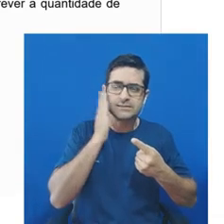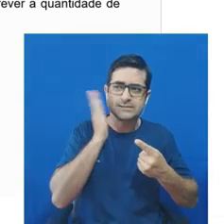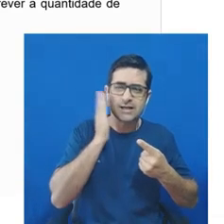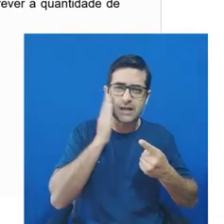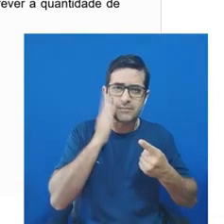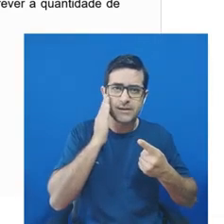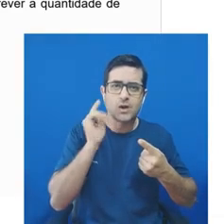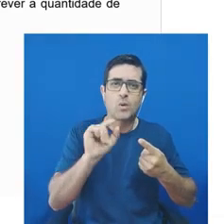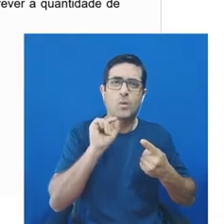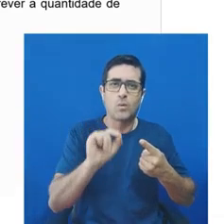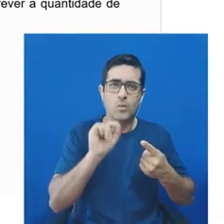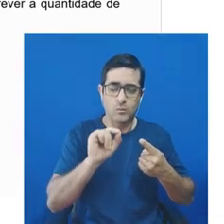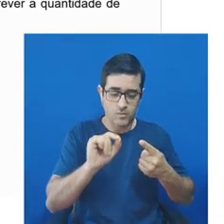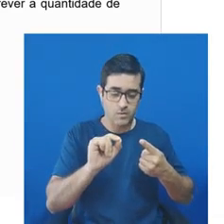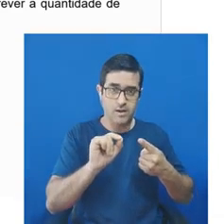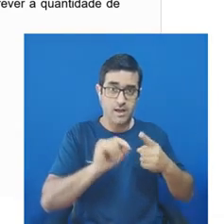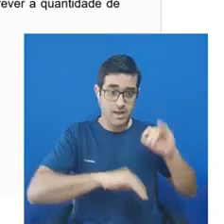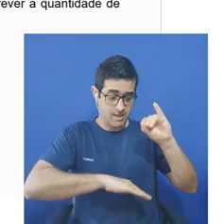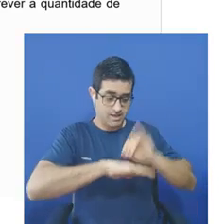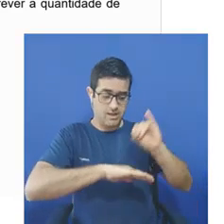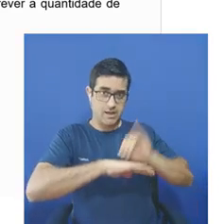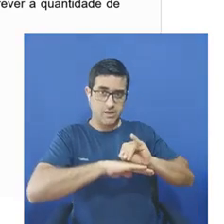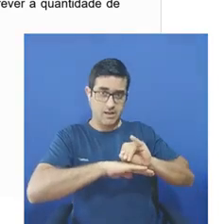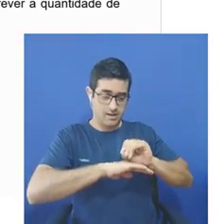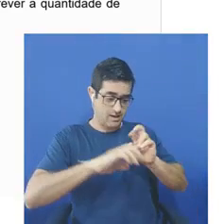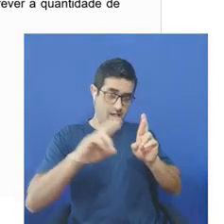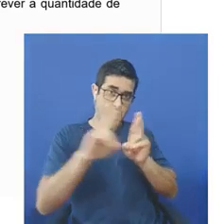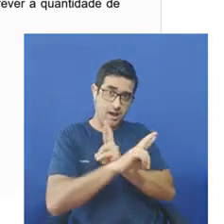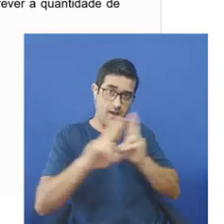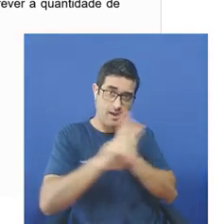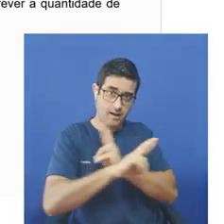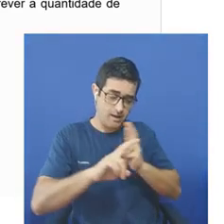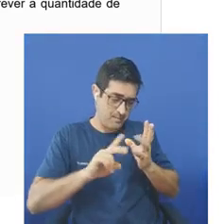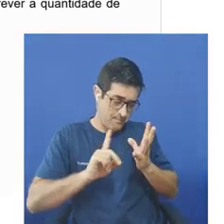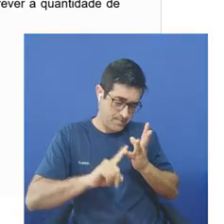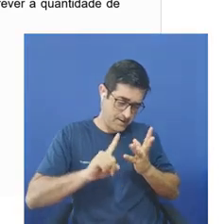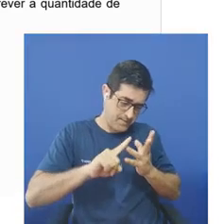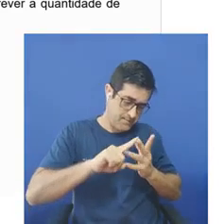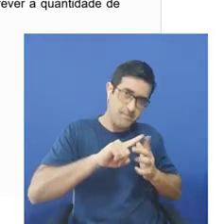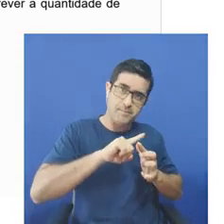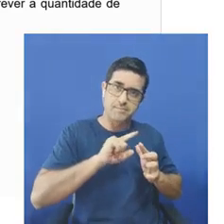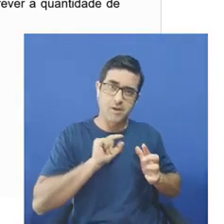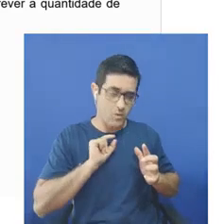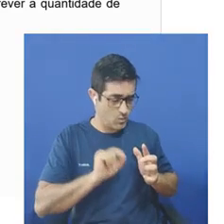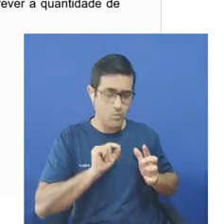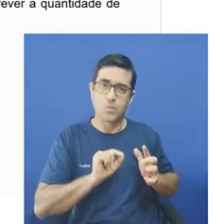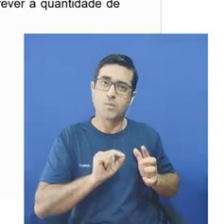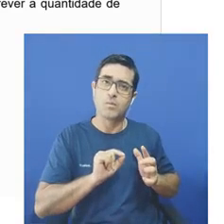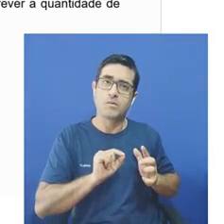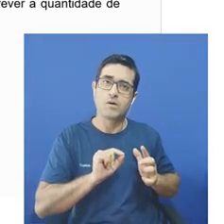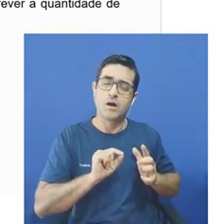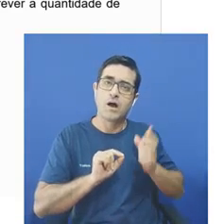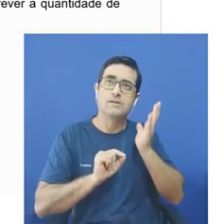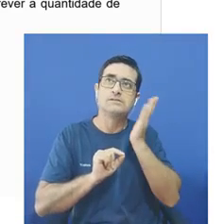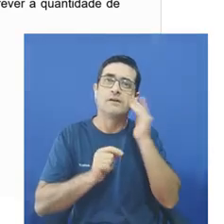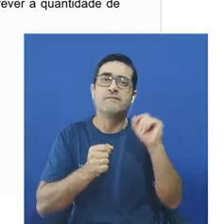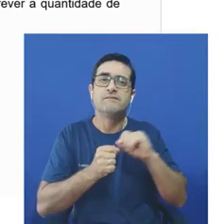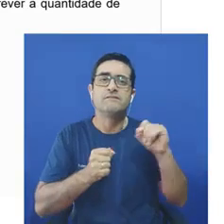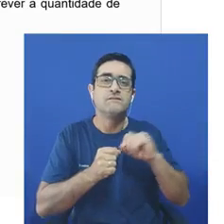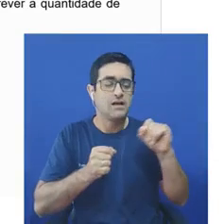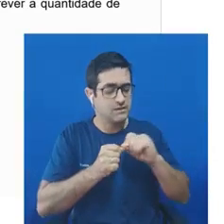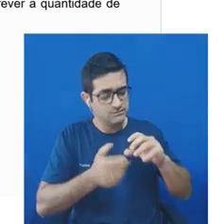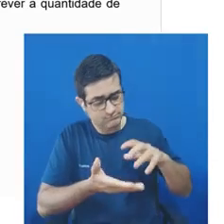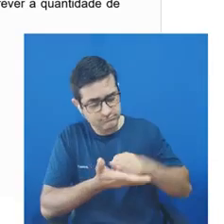primeiro saber a relação entre produto e ingredientes, para